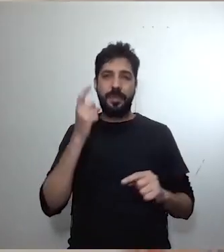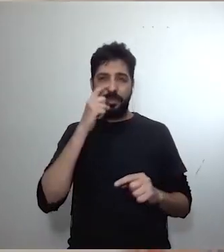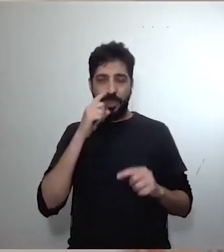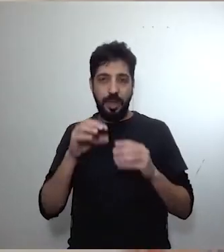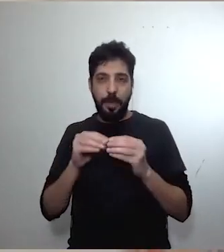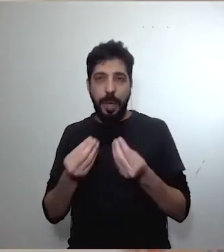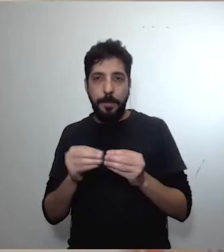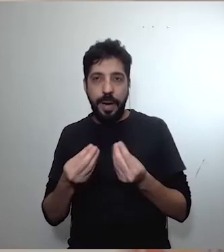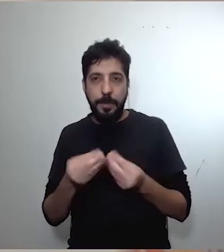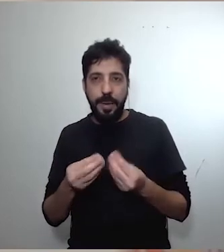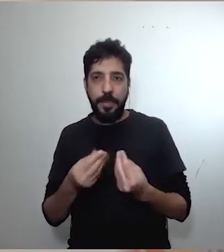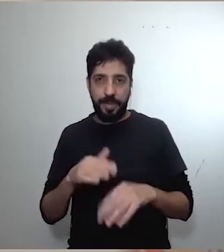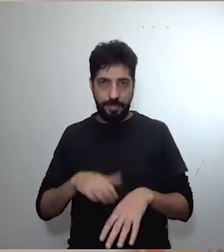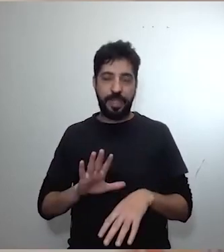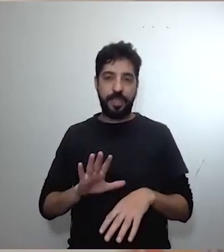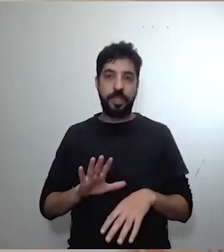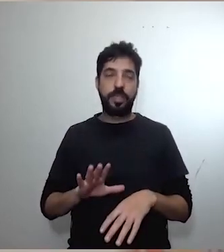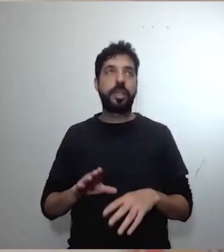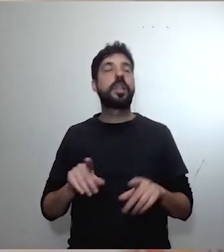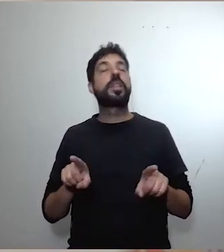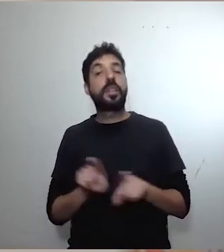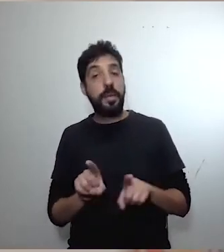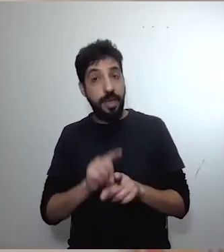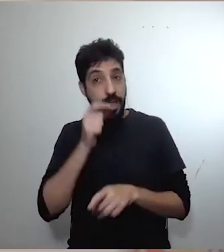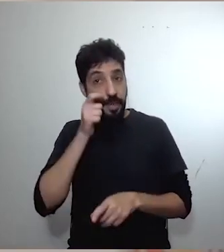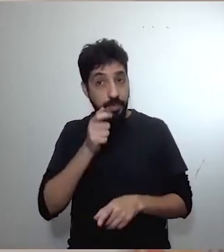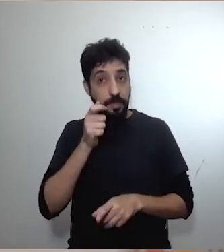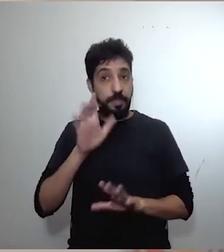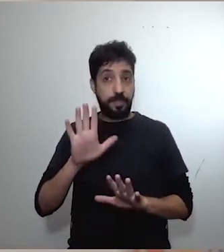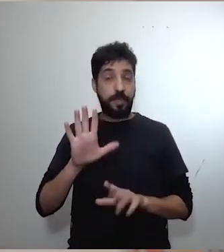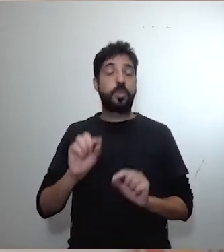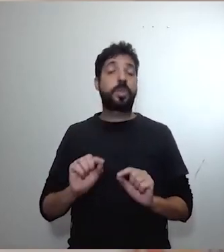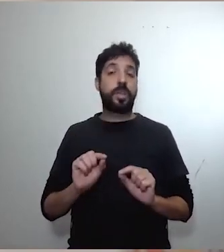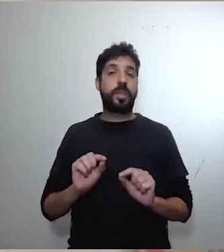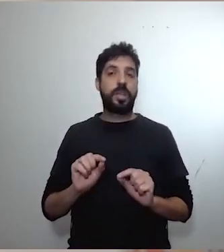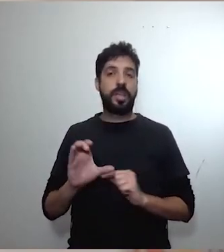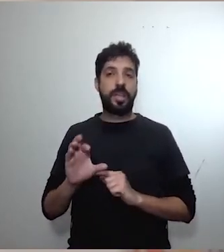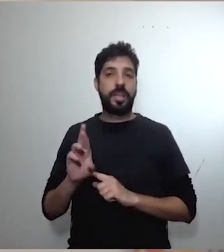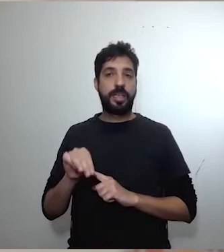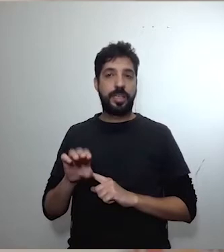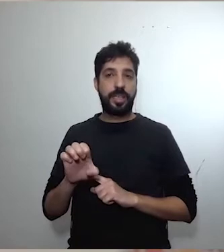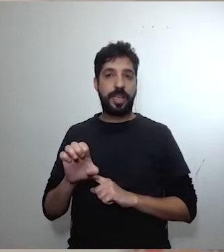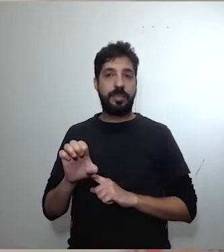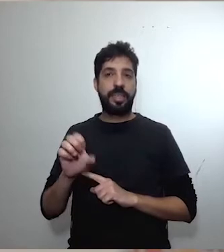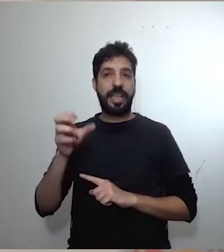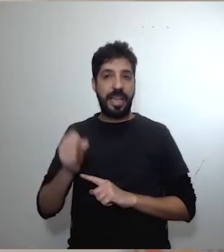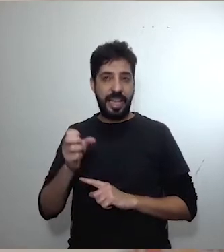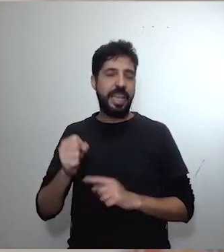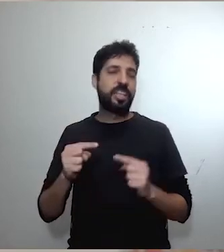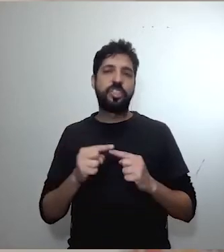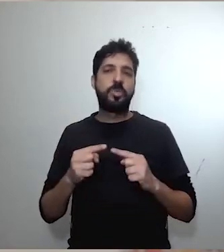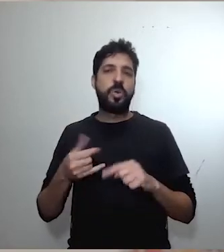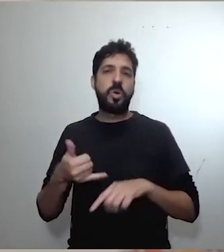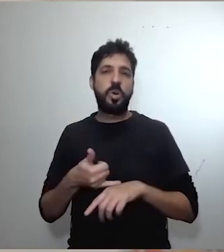quebradiço. Outra coisa interessante em se pensar quando você faz biscoitos é que, por exemplo, o creme de leite ele é uma fonte de